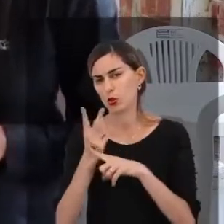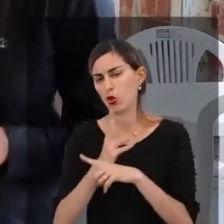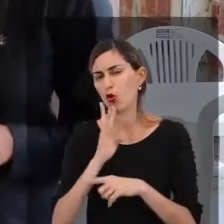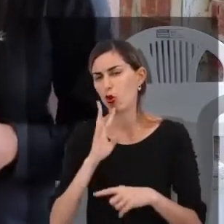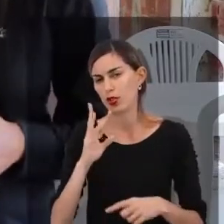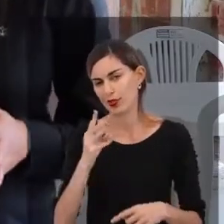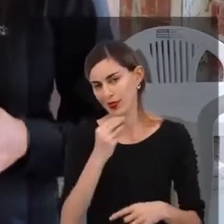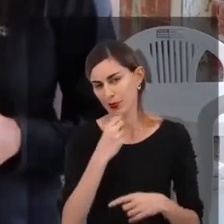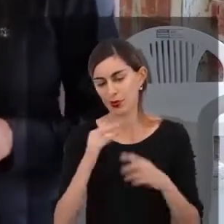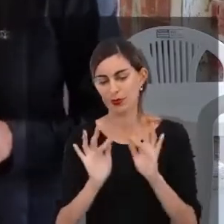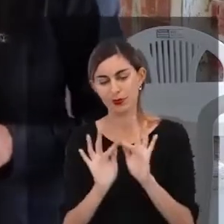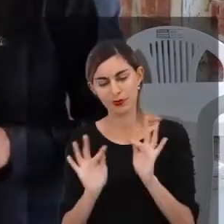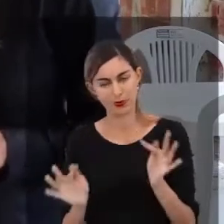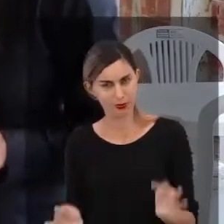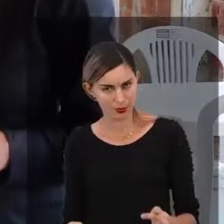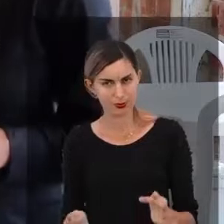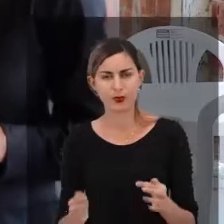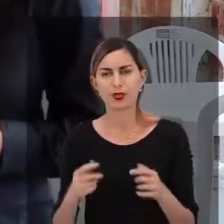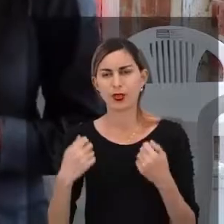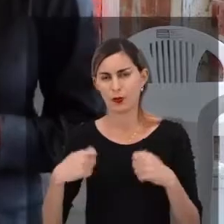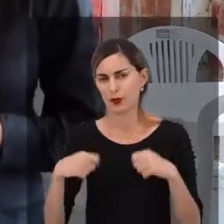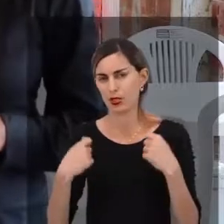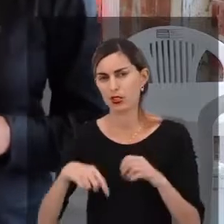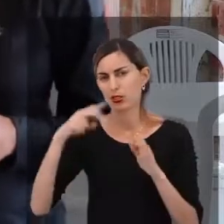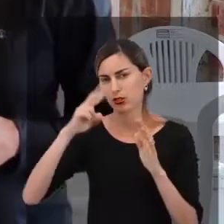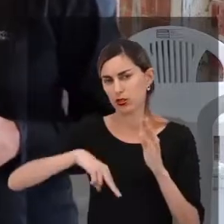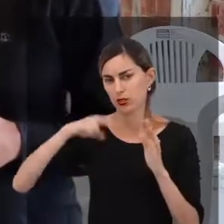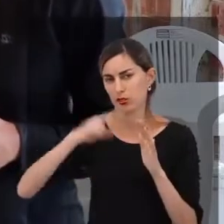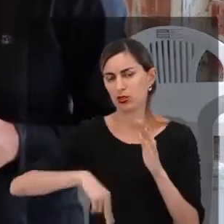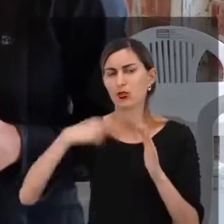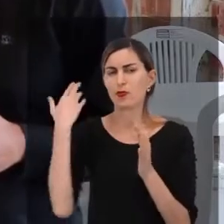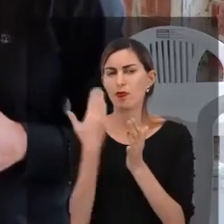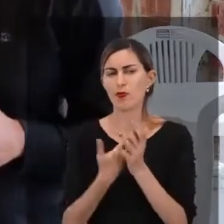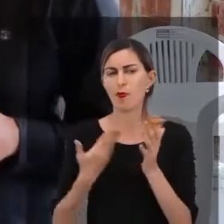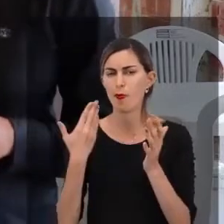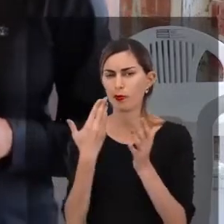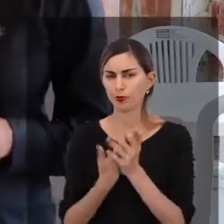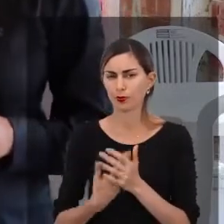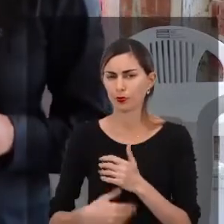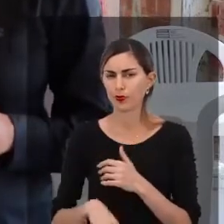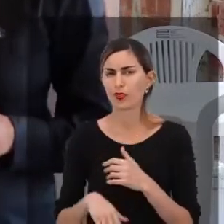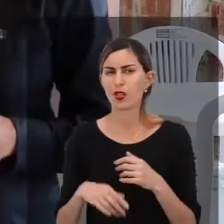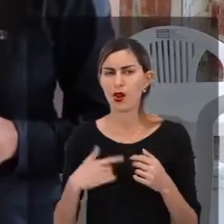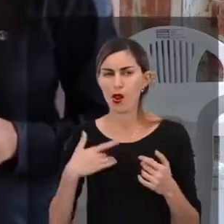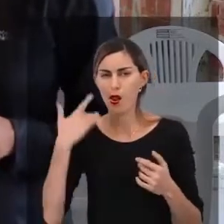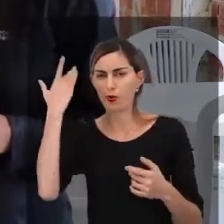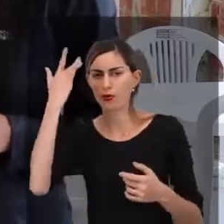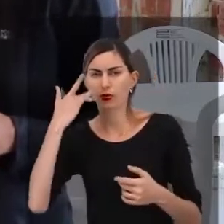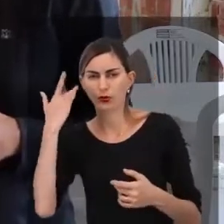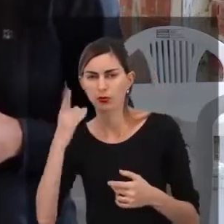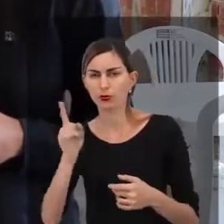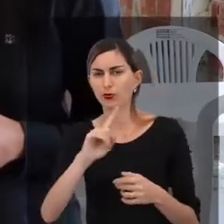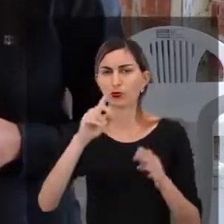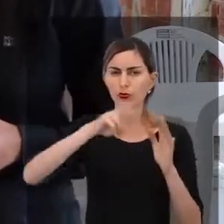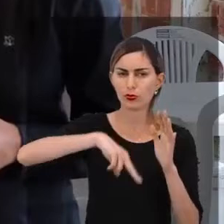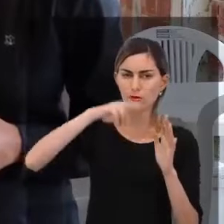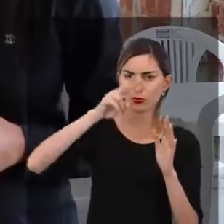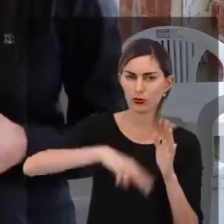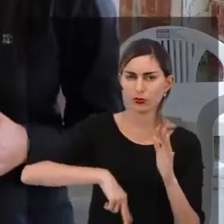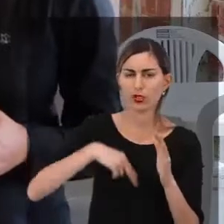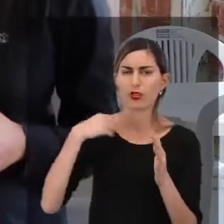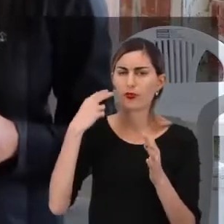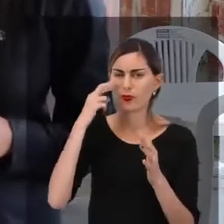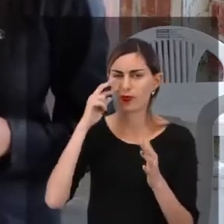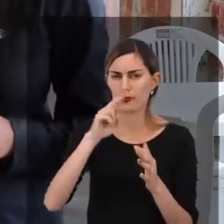o conhecimento, que ele tem que ter a humildade, mas que ele precisa ler, precisa estudar e precisa sair do achismo, não é o acho. Tem